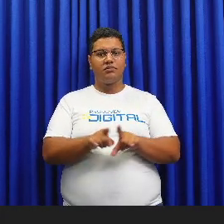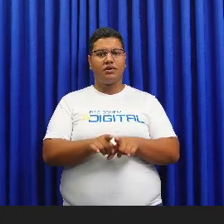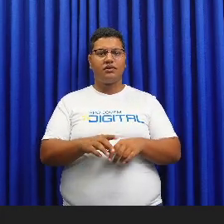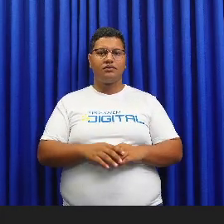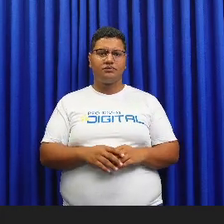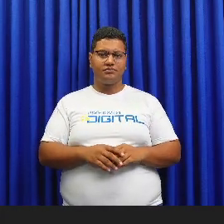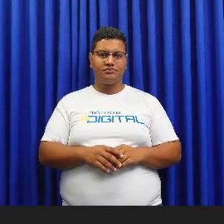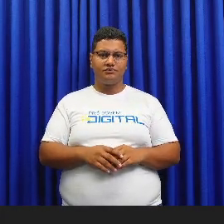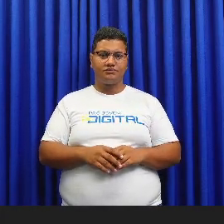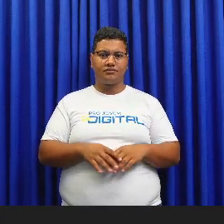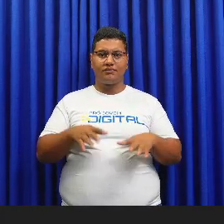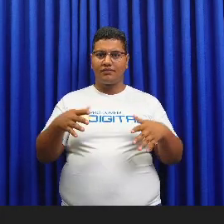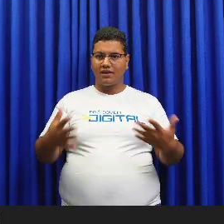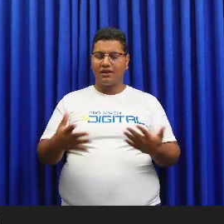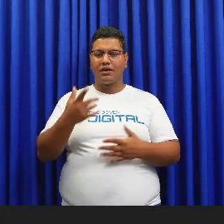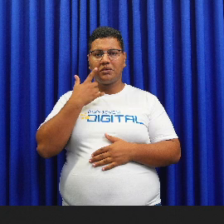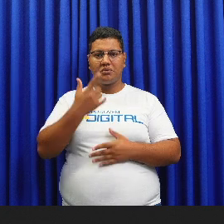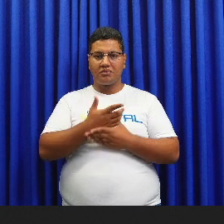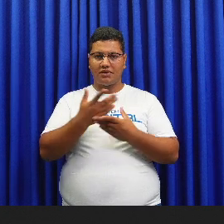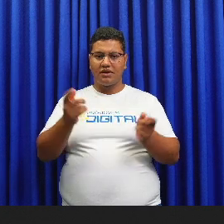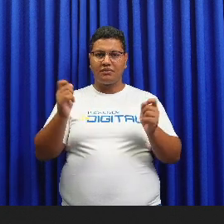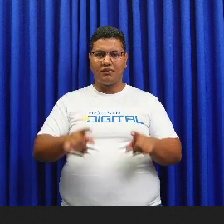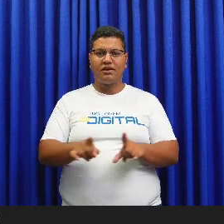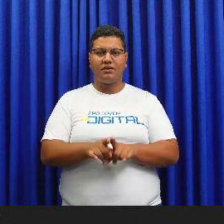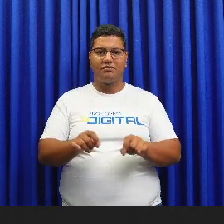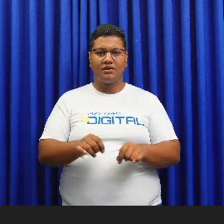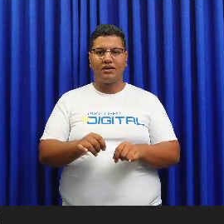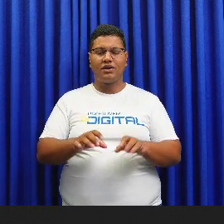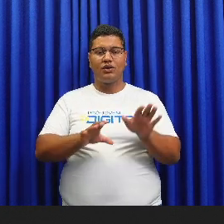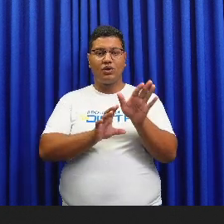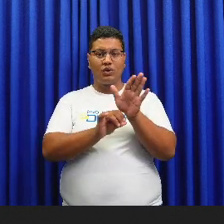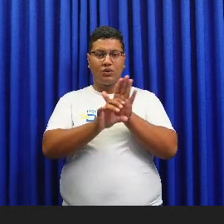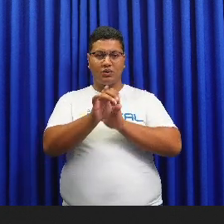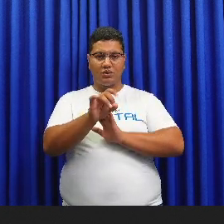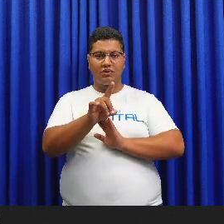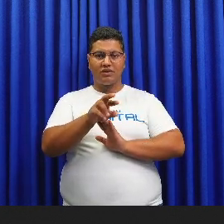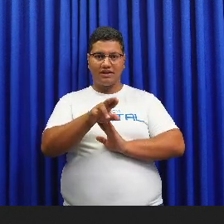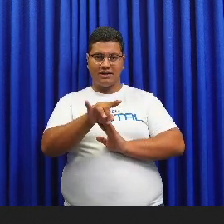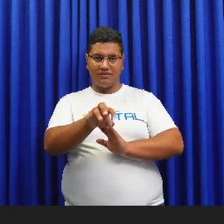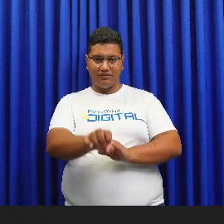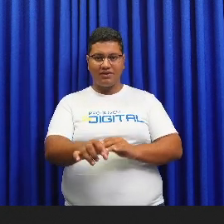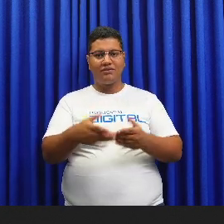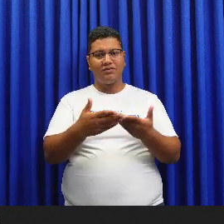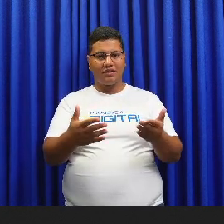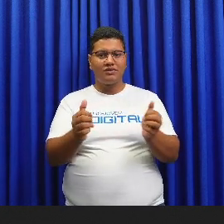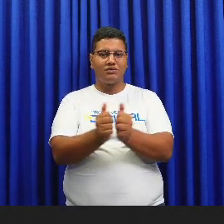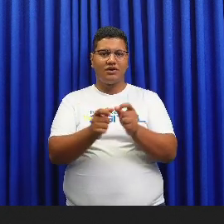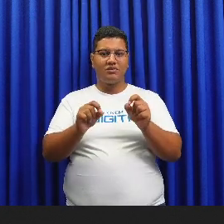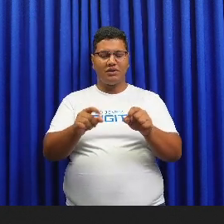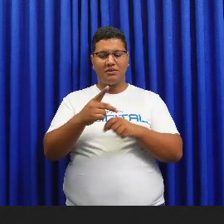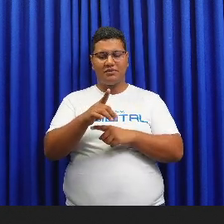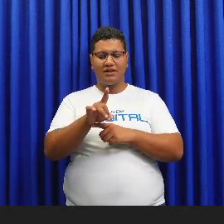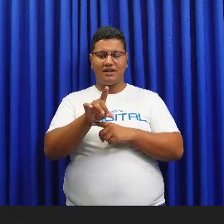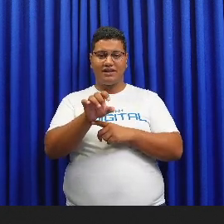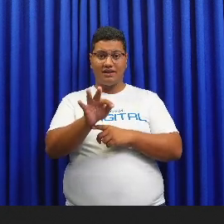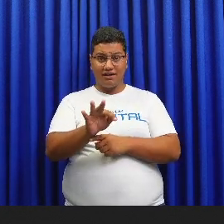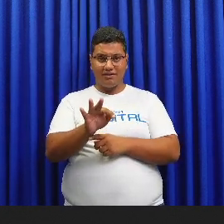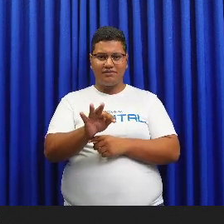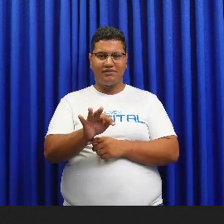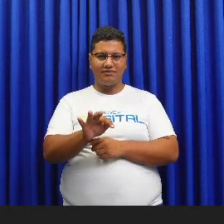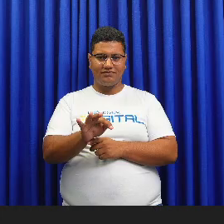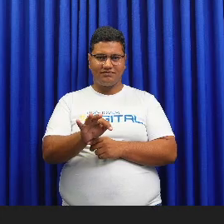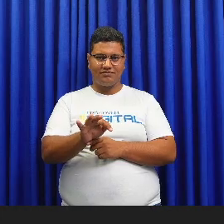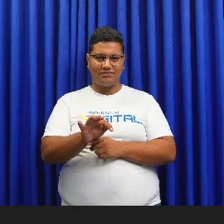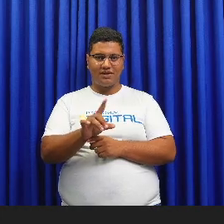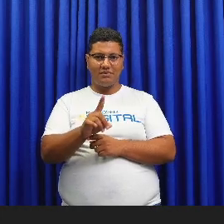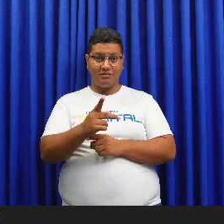aí, nesse portfólio, você vai poder montar ele no Google Drive. Por quê? Porque fica fácil de você juntar aí, ó, PDF. Temos aqui